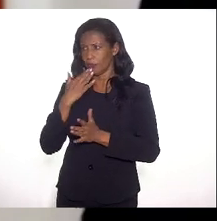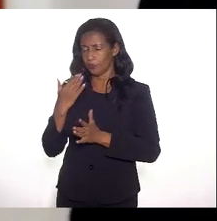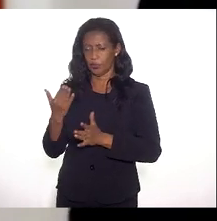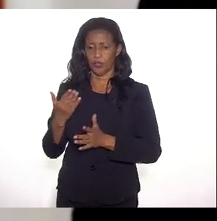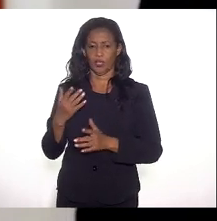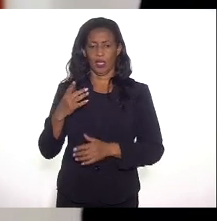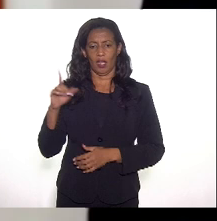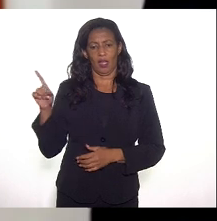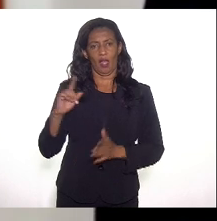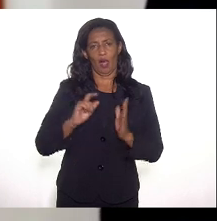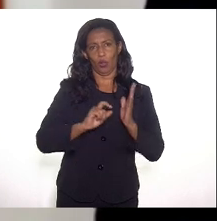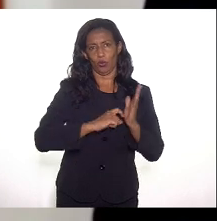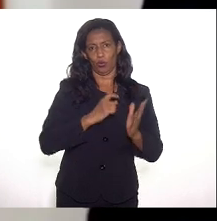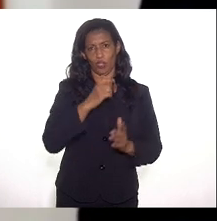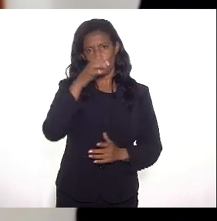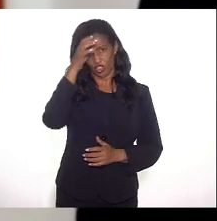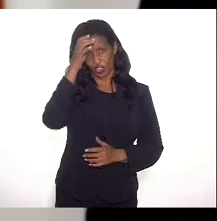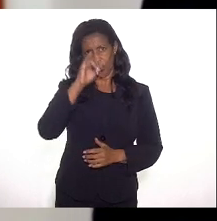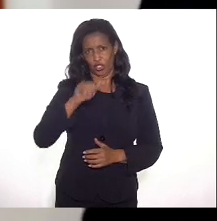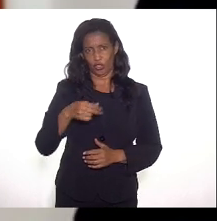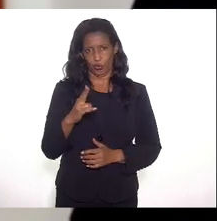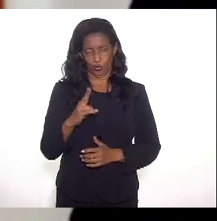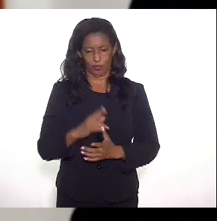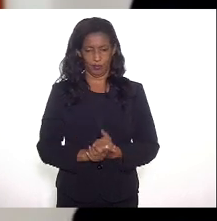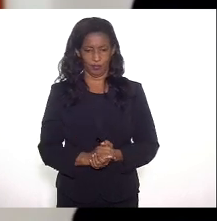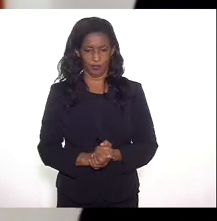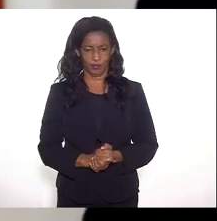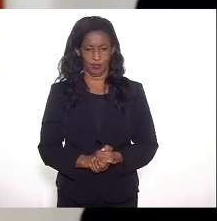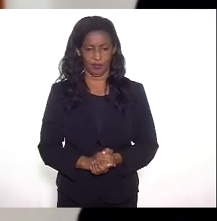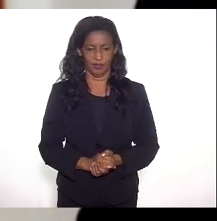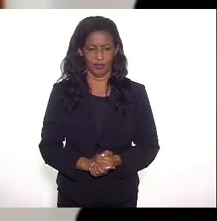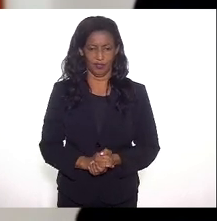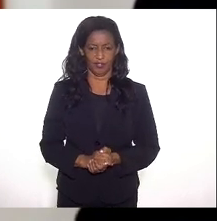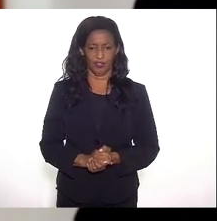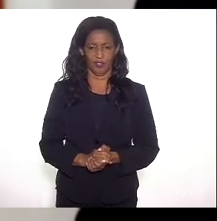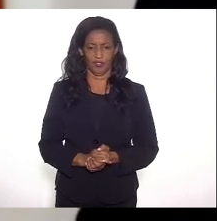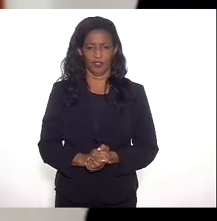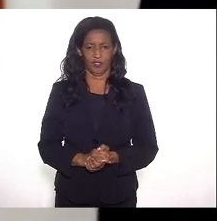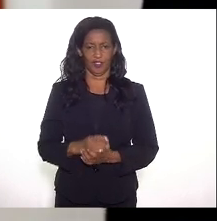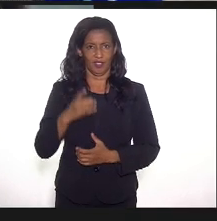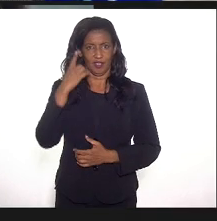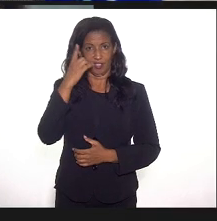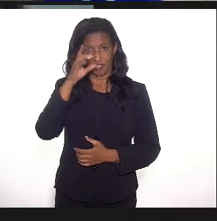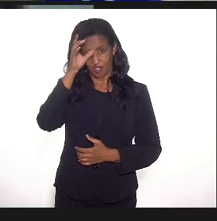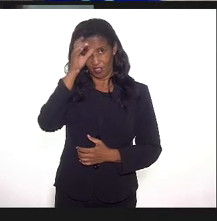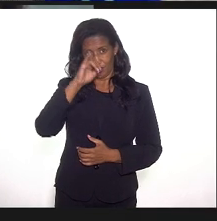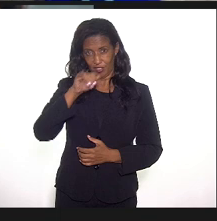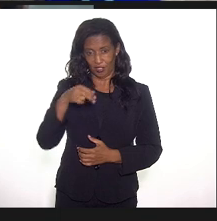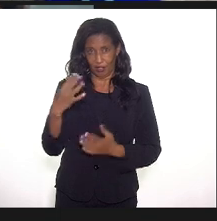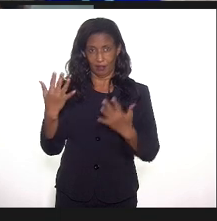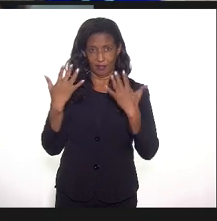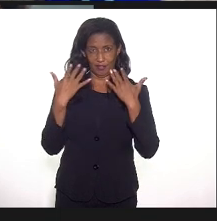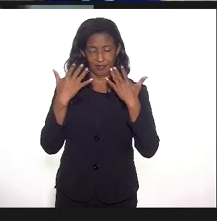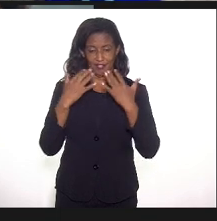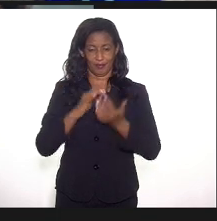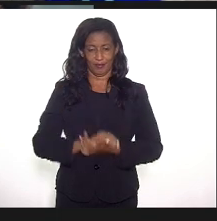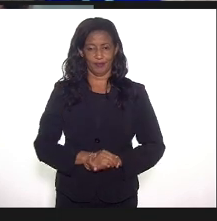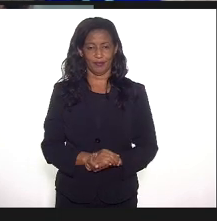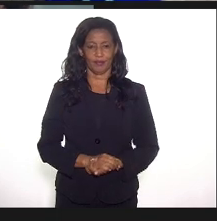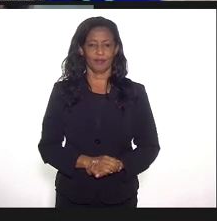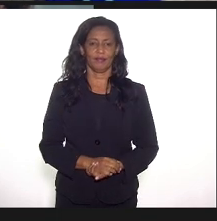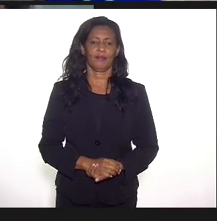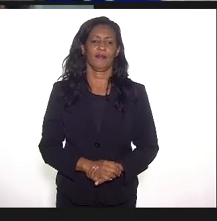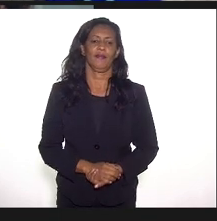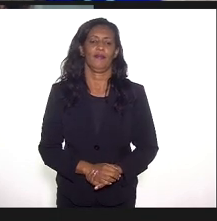tia Ju. Deputada tia Ju, Atenção, por favor. Bem,